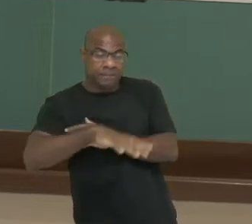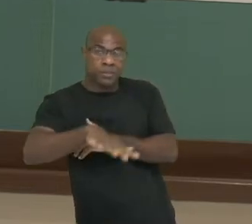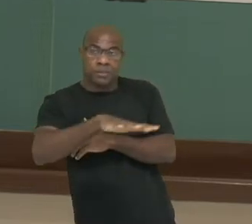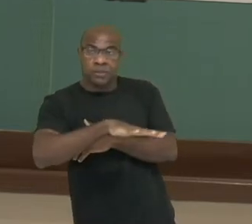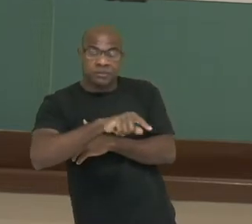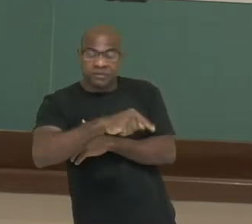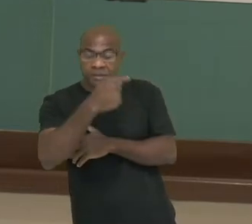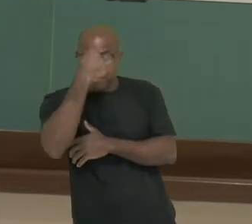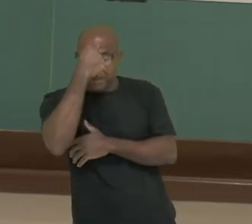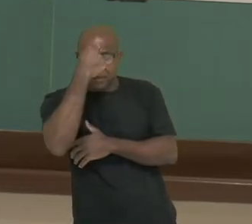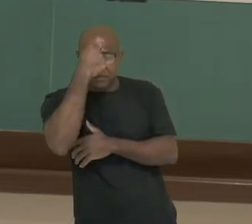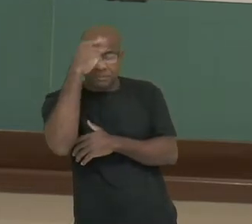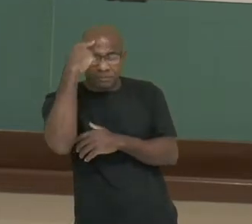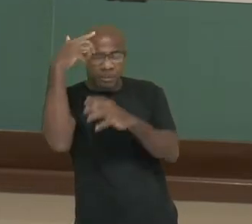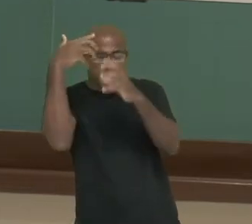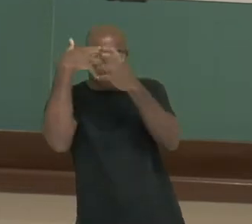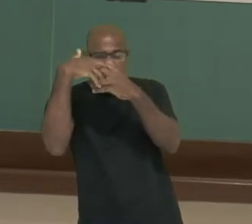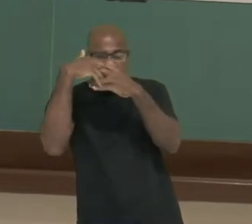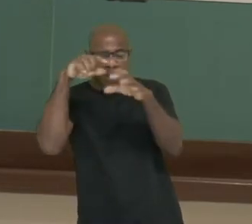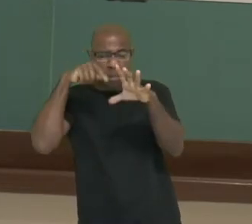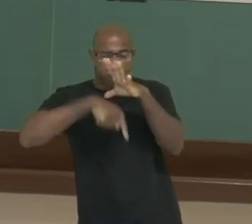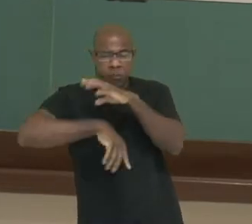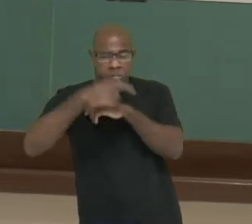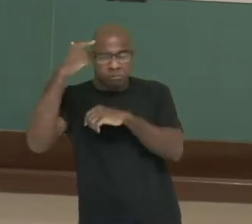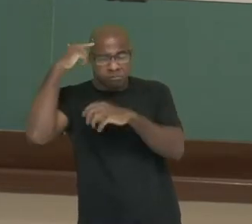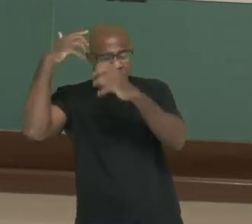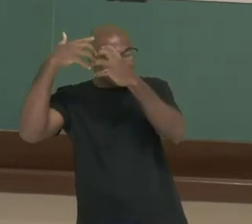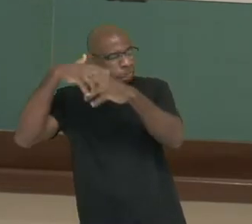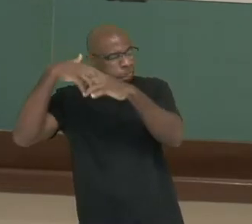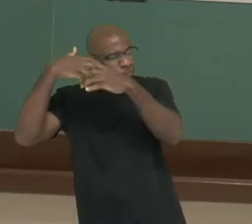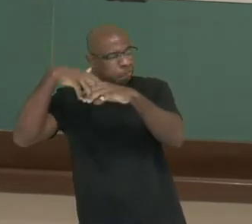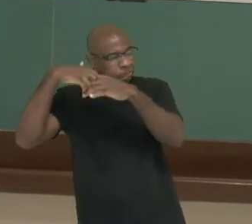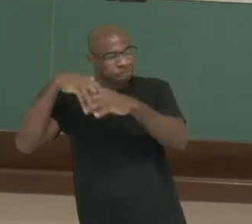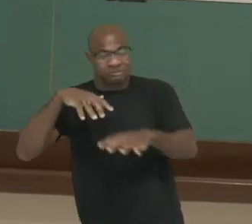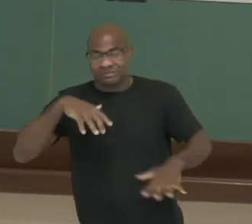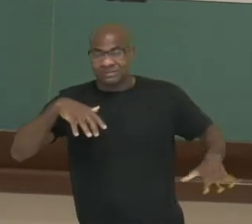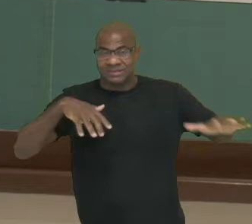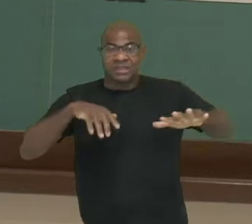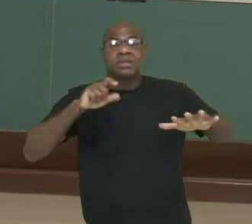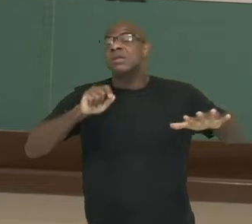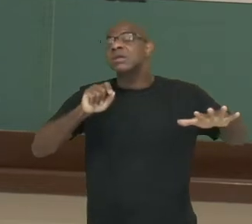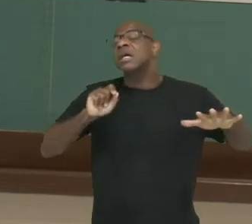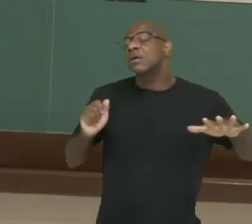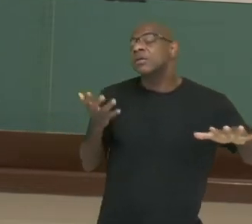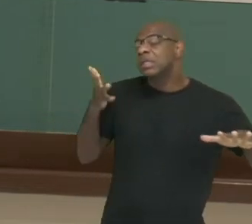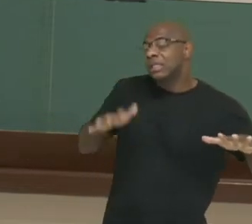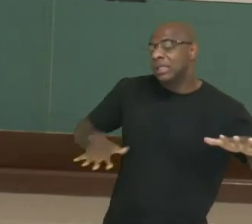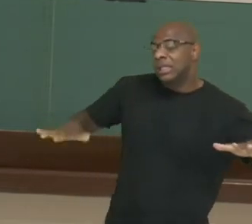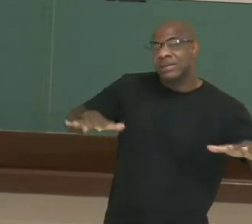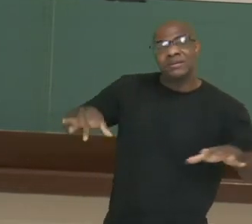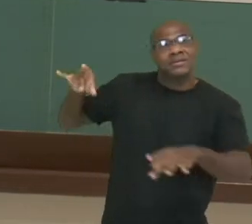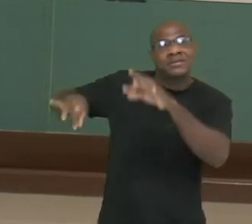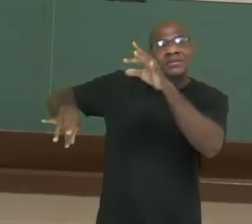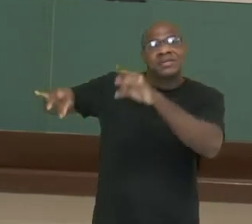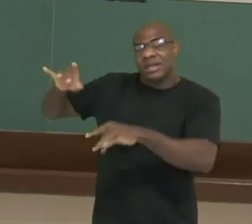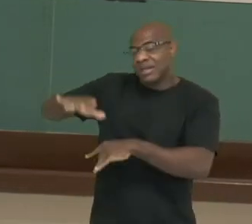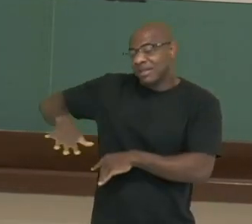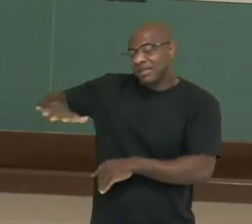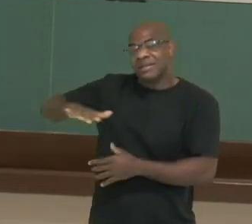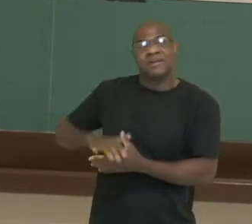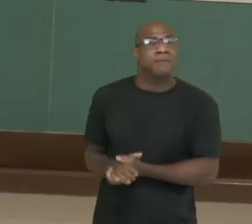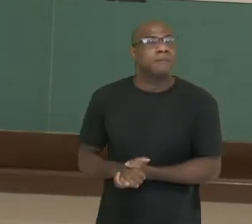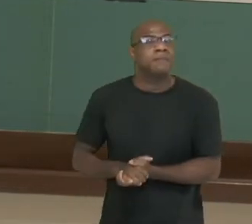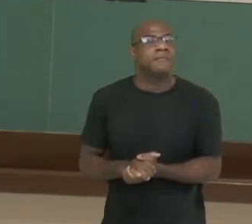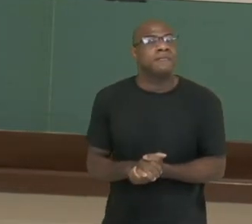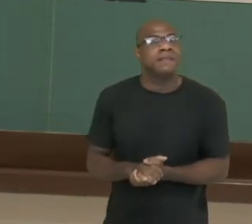vai fazer com que o público esteja ali o tempo todo, né, pensando sobre o que está acontecendo naquela encenação teatral.